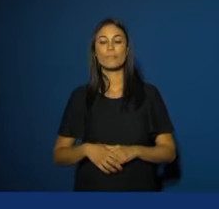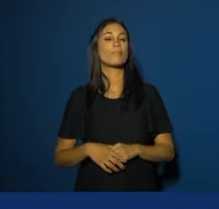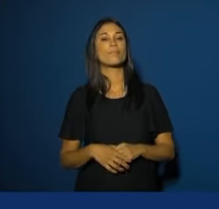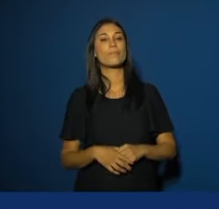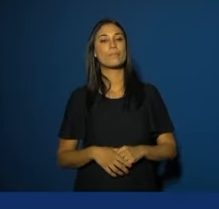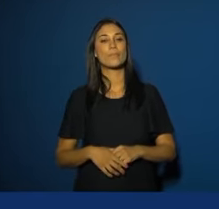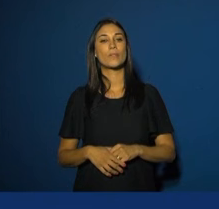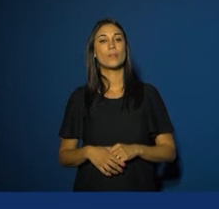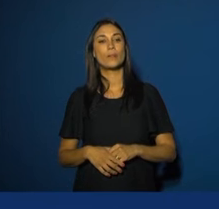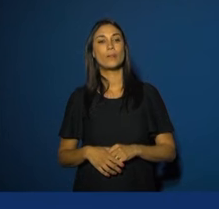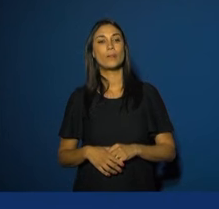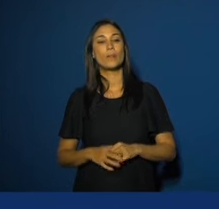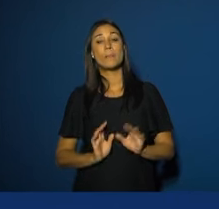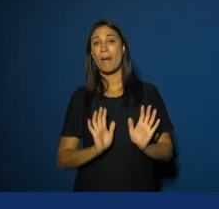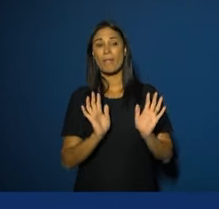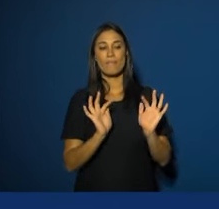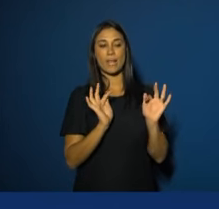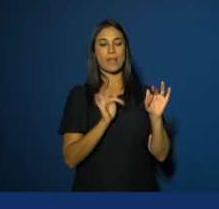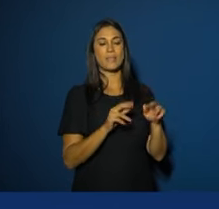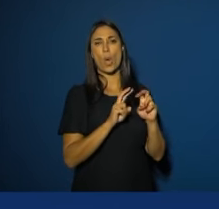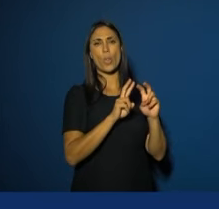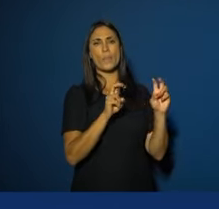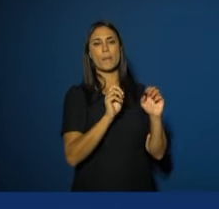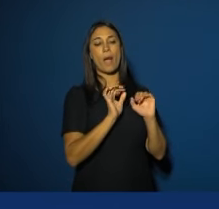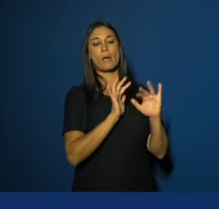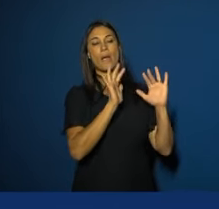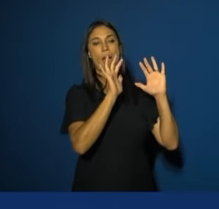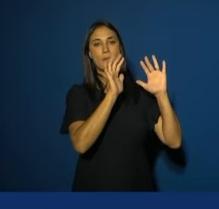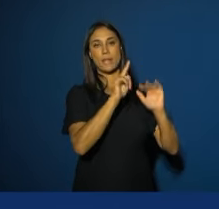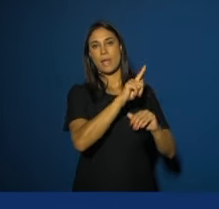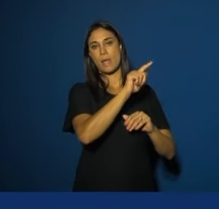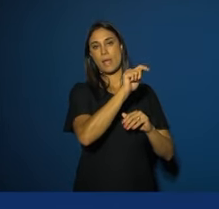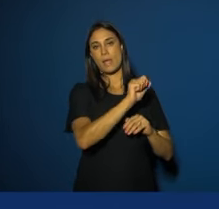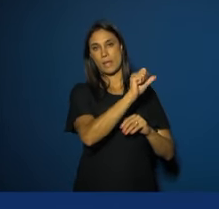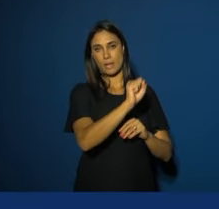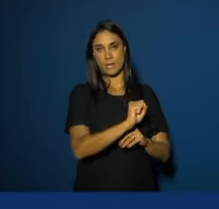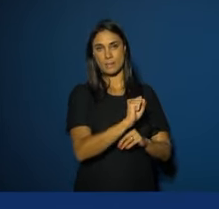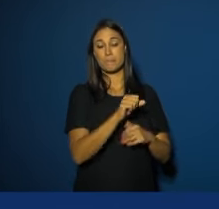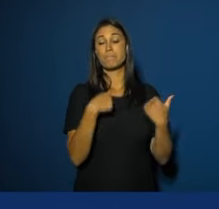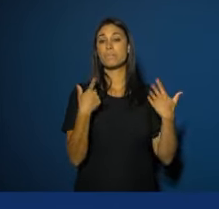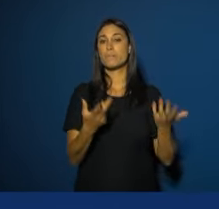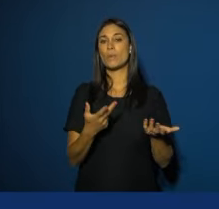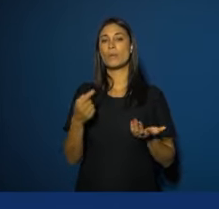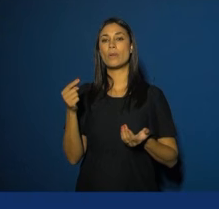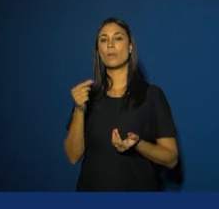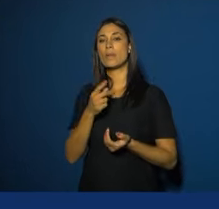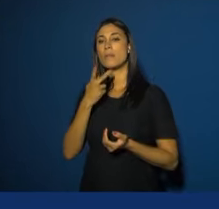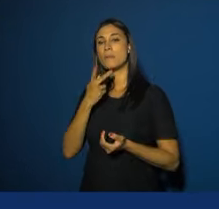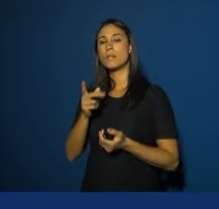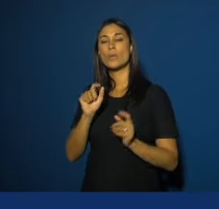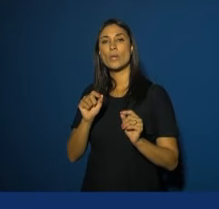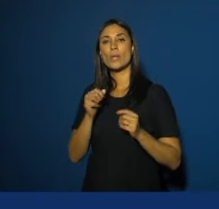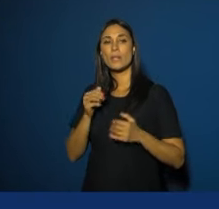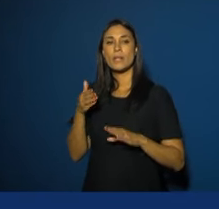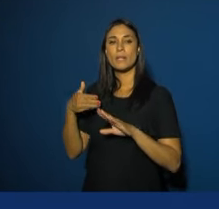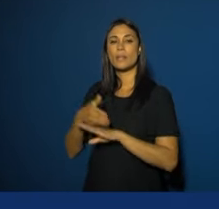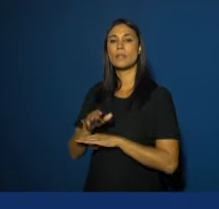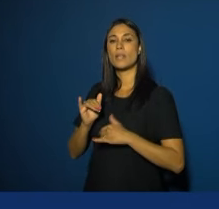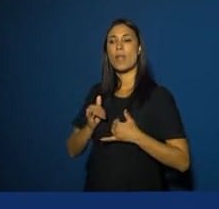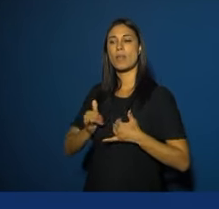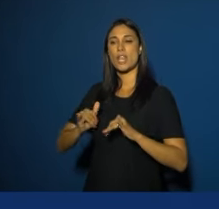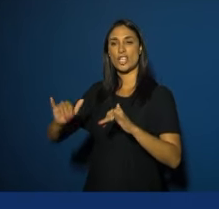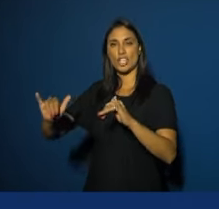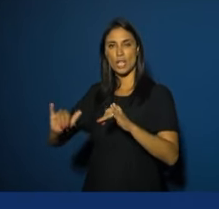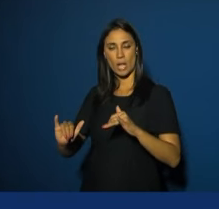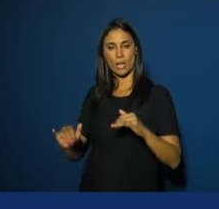para terminar no assunto do gás, o Ricardo até mencionou a entrada da Energisa no setor de